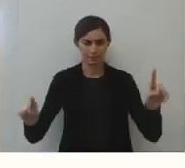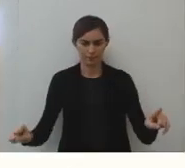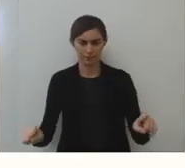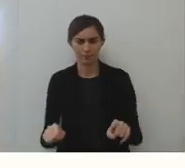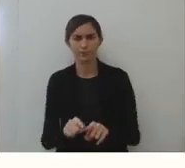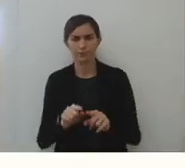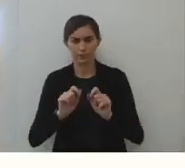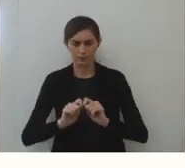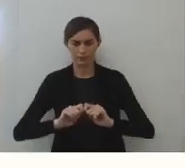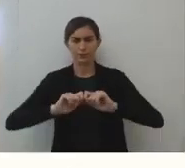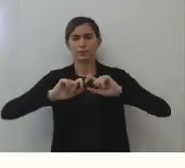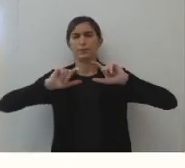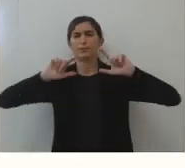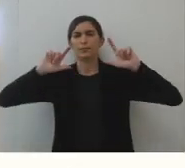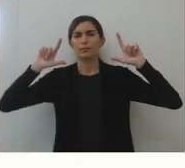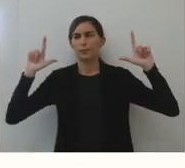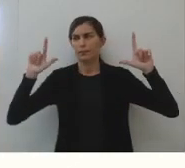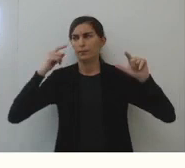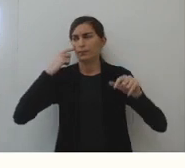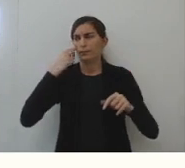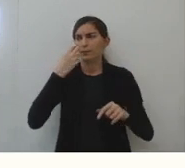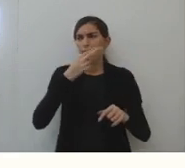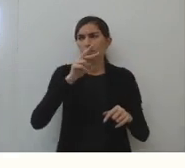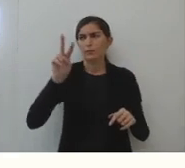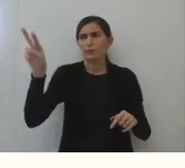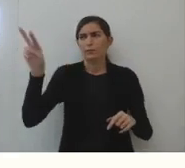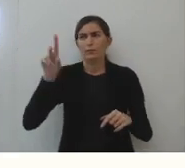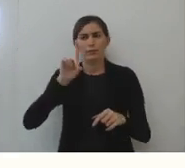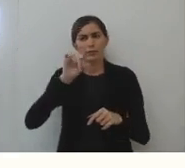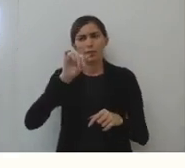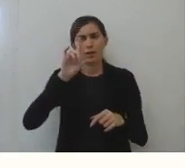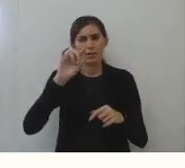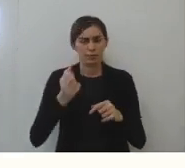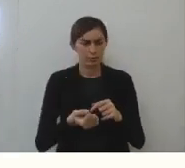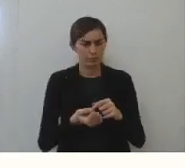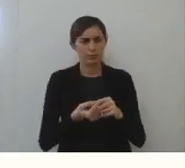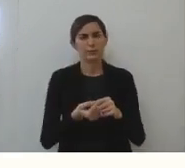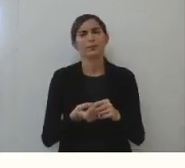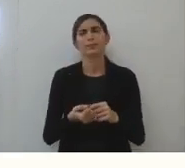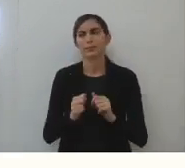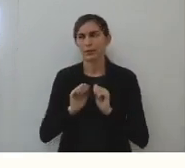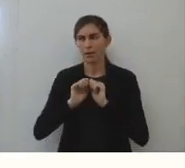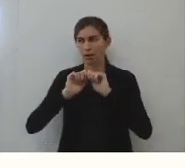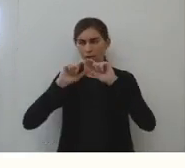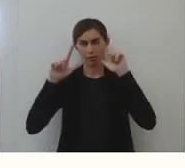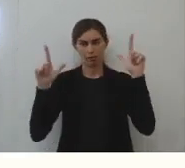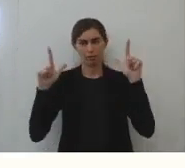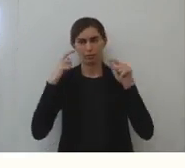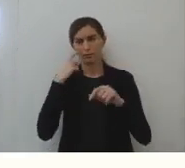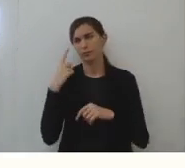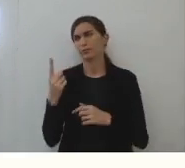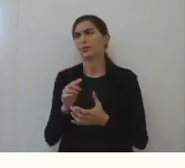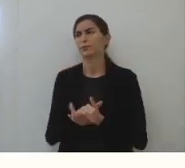vocês ampliarem essa tela para que a gente possa ver esses dados de forma bem clara, certo?